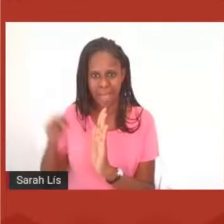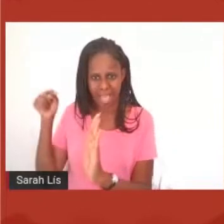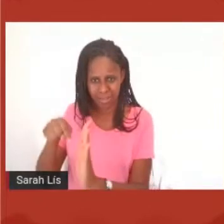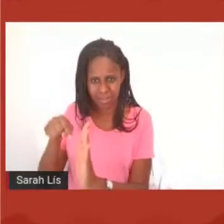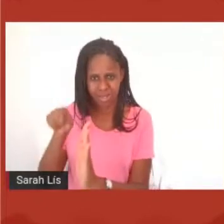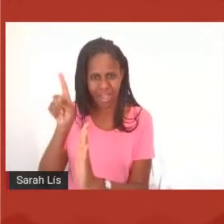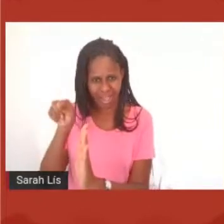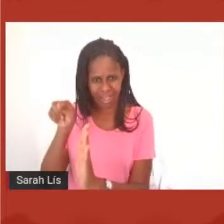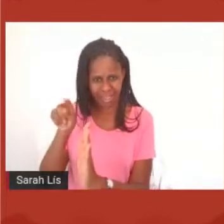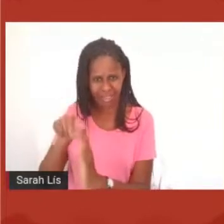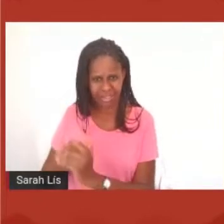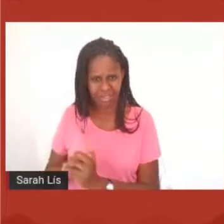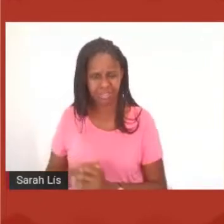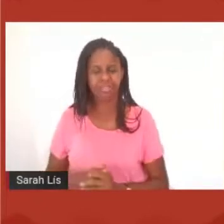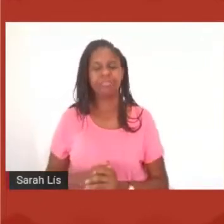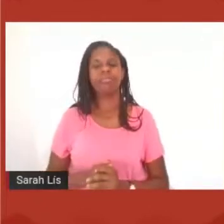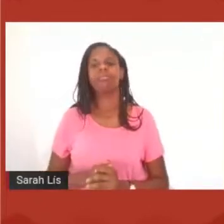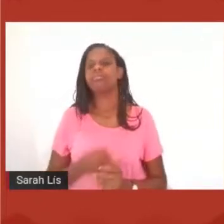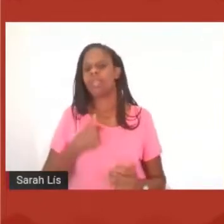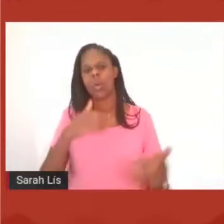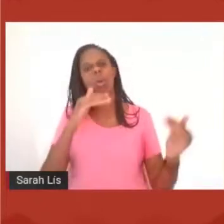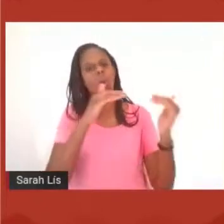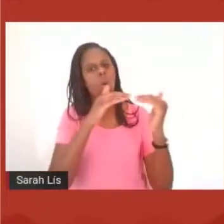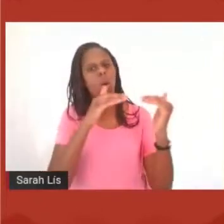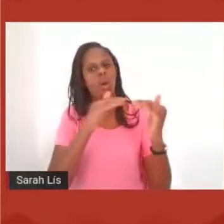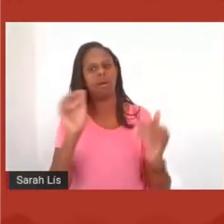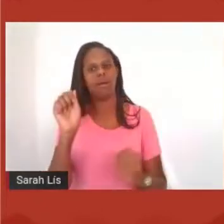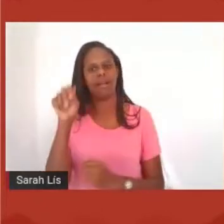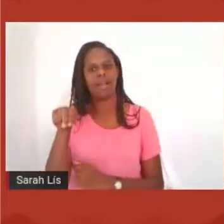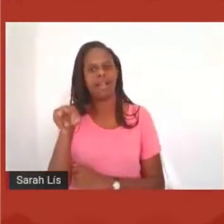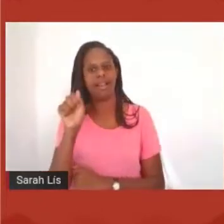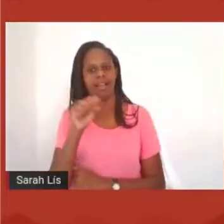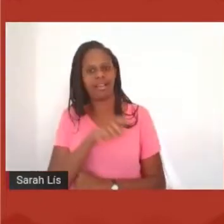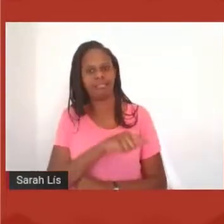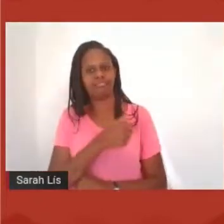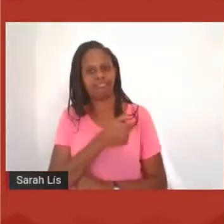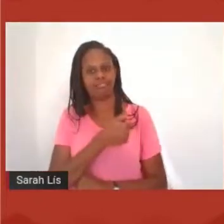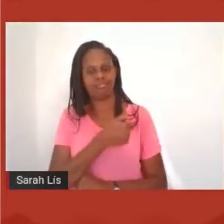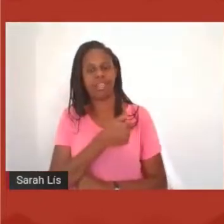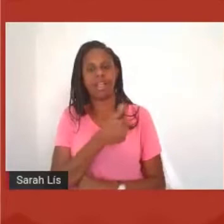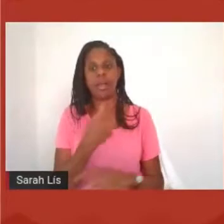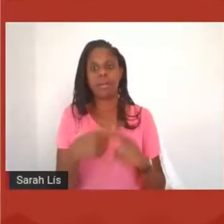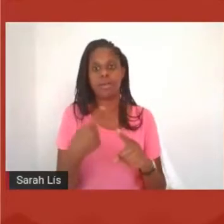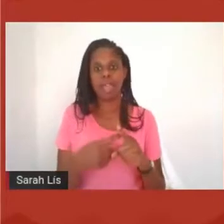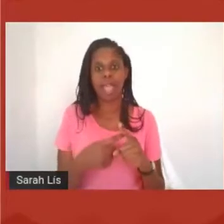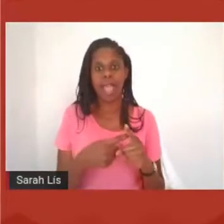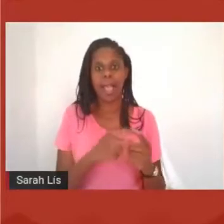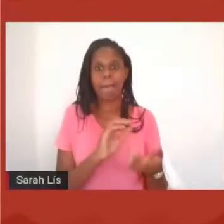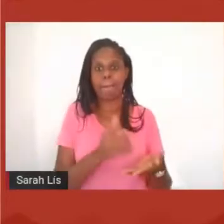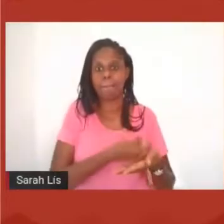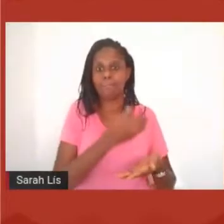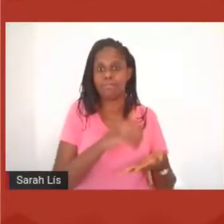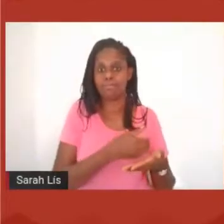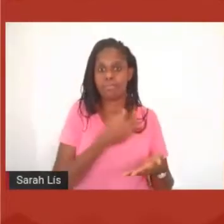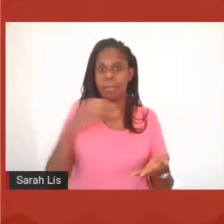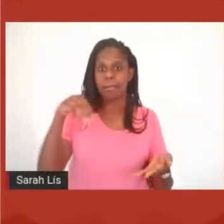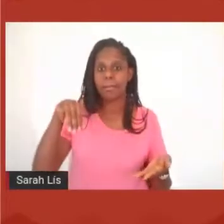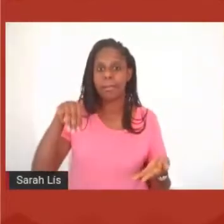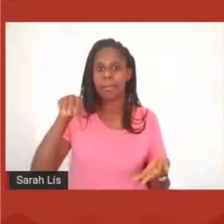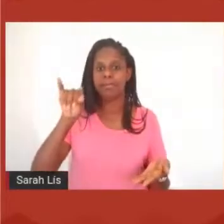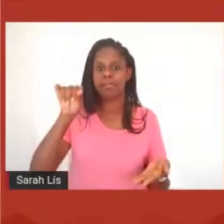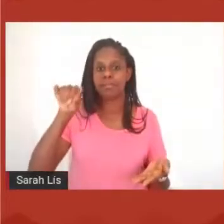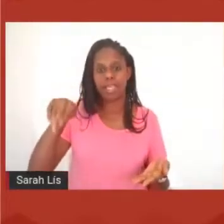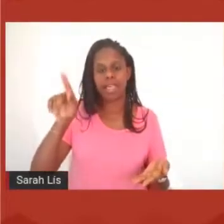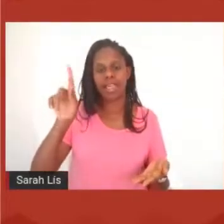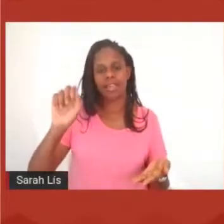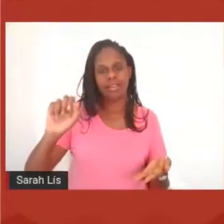Eu, para mim, a interpretação é ver a relação do mingau com questionamento, né? Porque ele